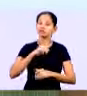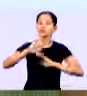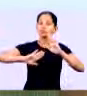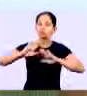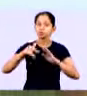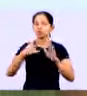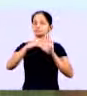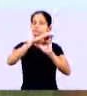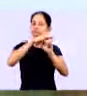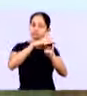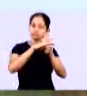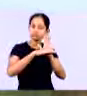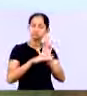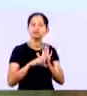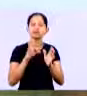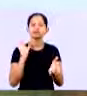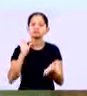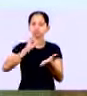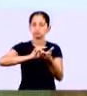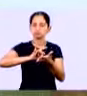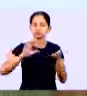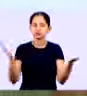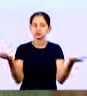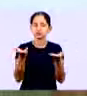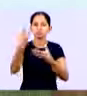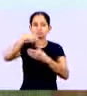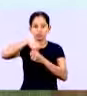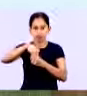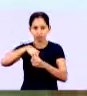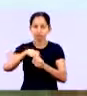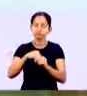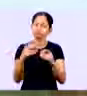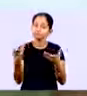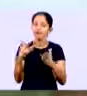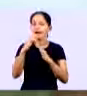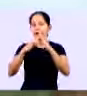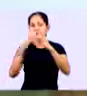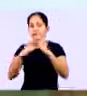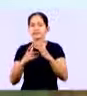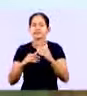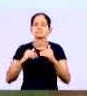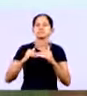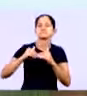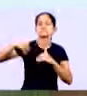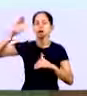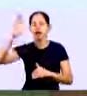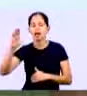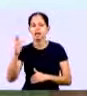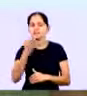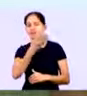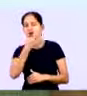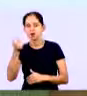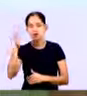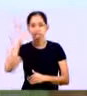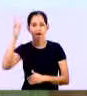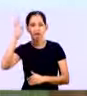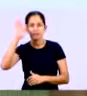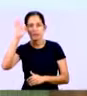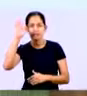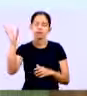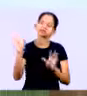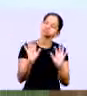empresa, pautado naquilo que efetivamente acontece dentro da empresa. Não adianta você acrescentar coisas ou modelos ou teorias que